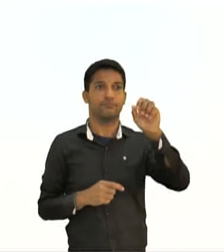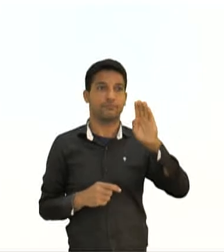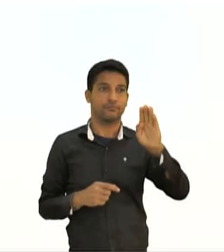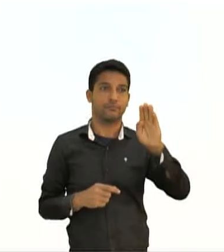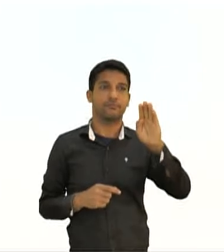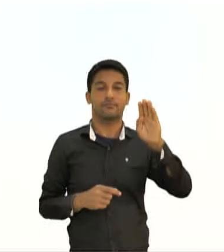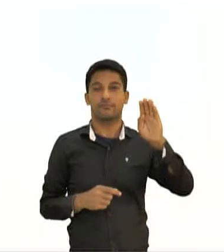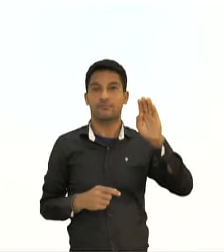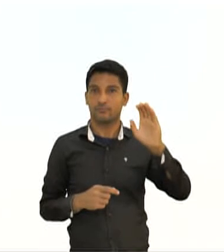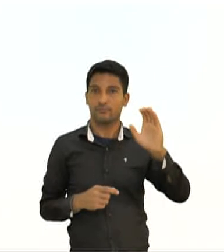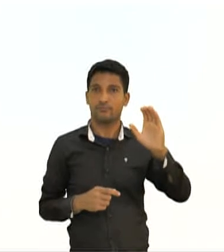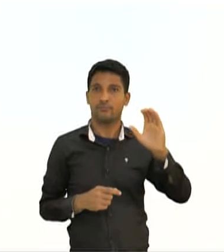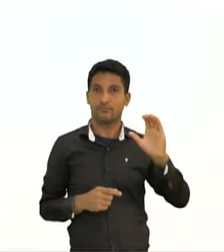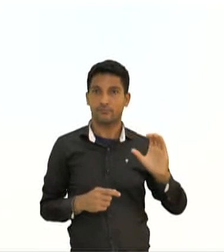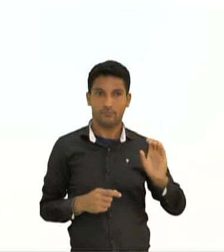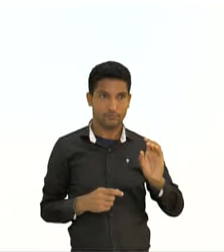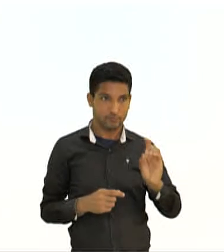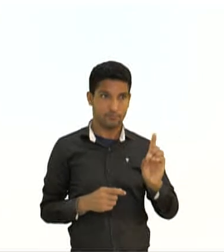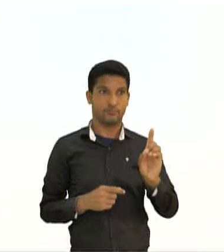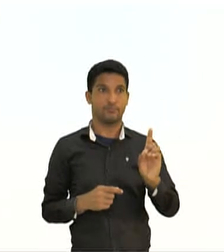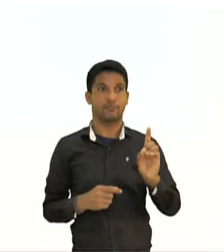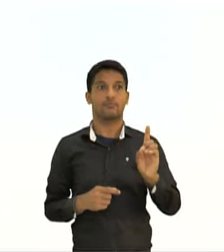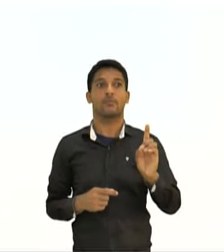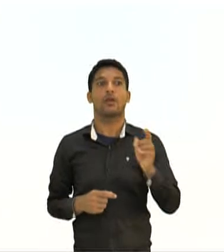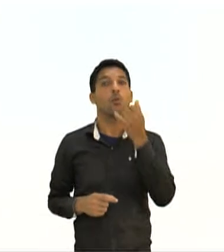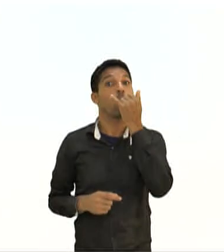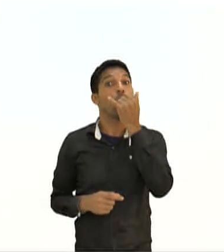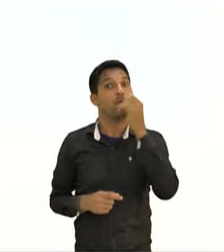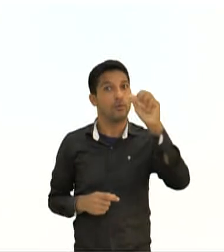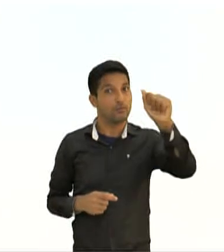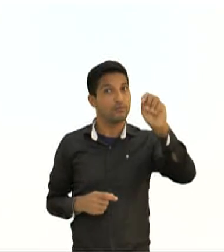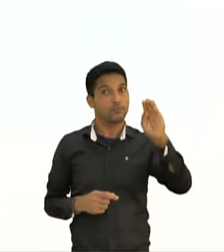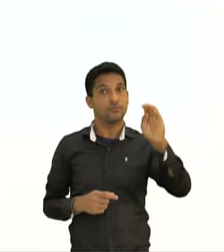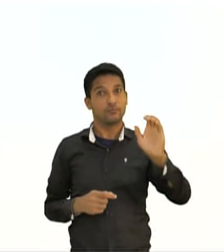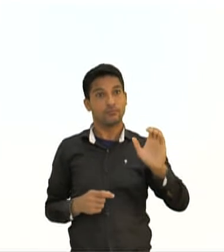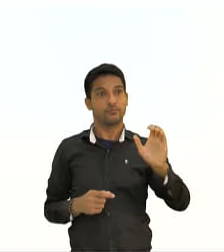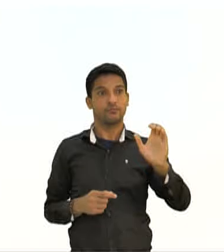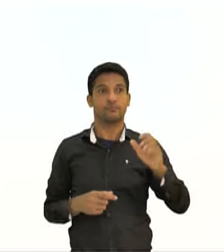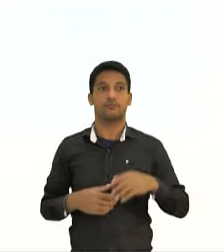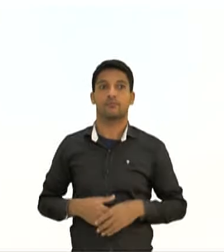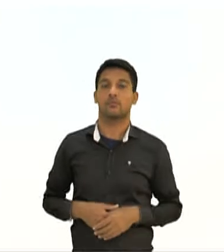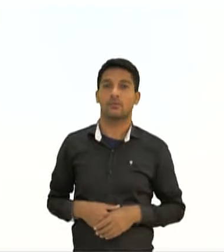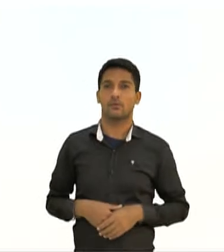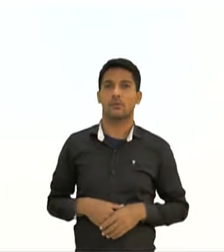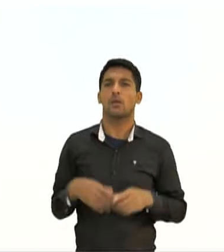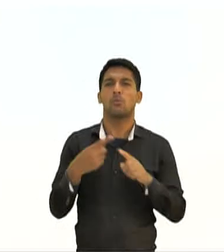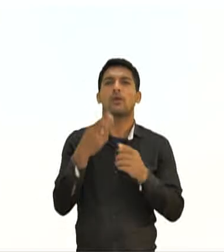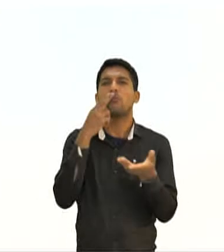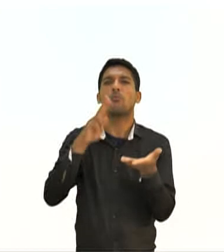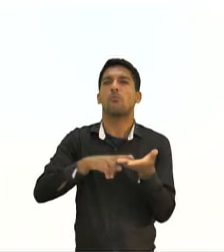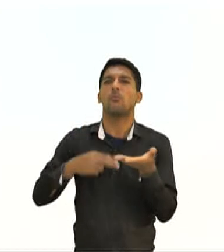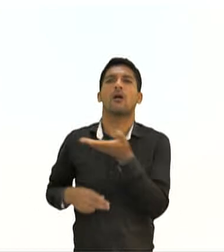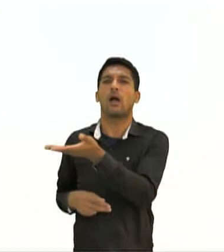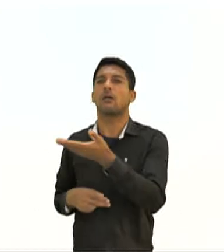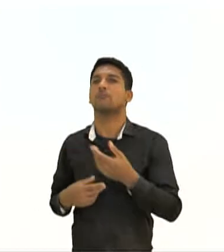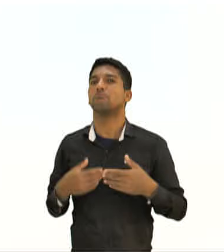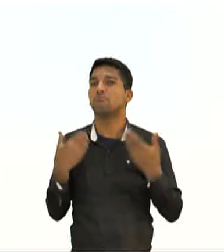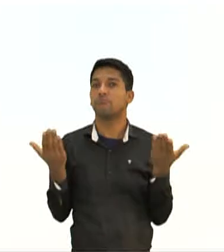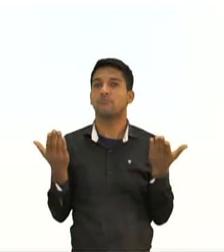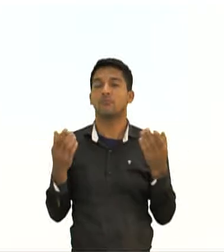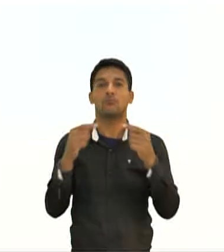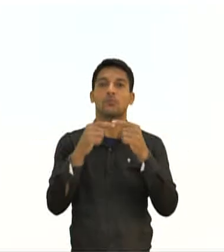se submete nem se conforma com o que lhe é imposto como forma de entrega? E aí, pessoal, qual dessas alternativas mais condiz